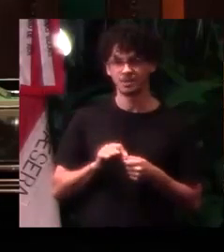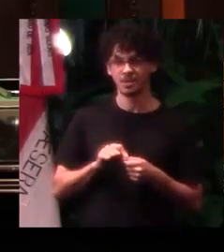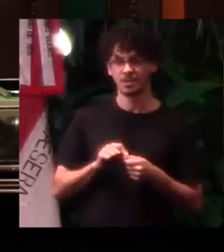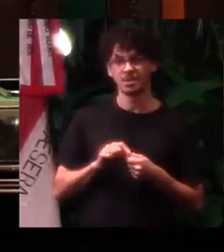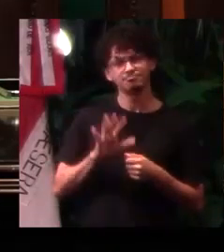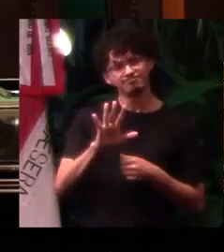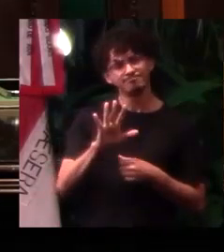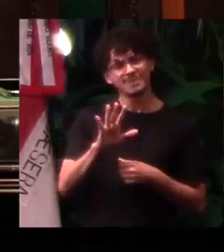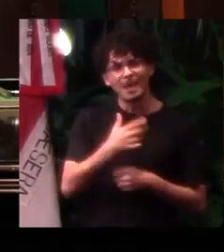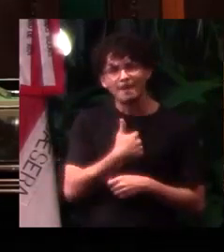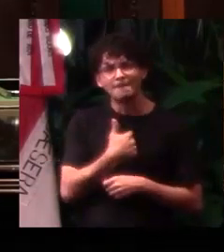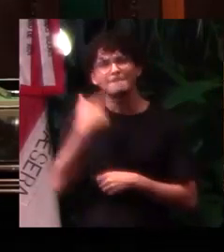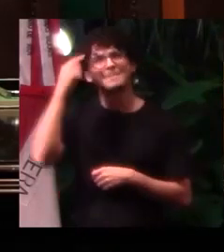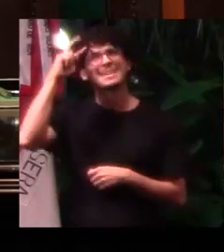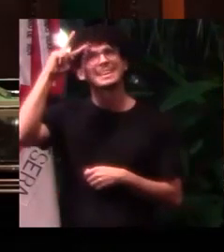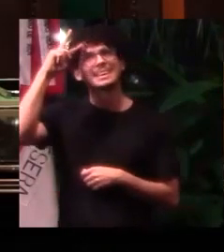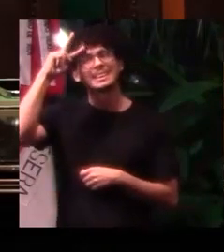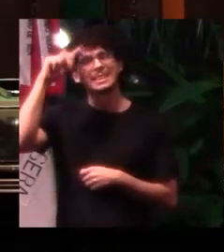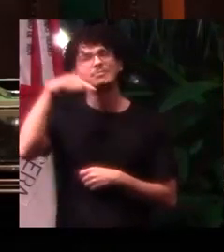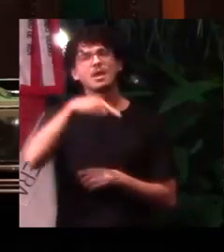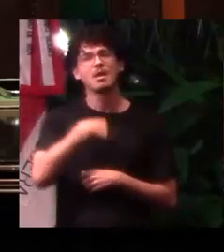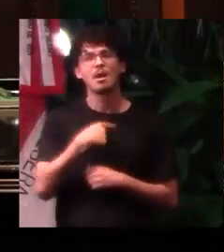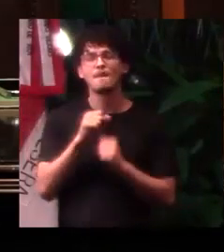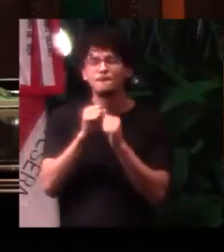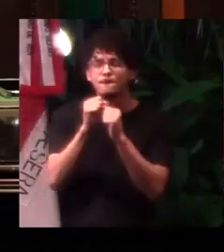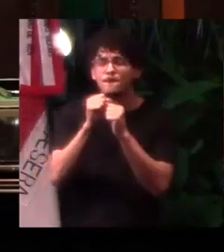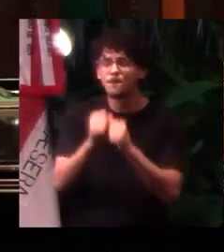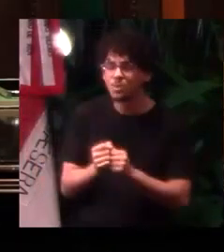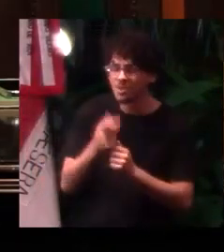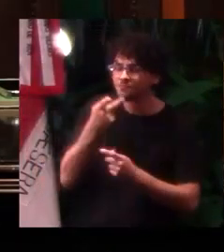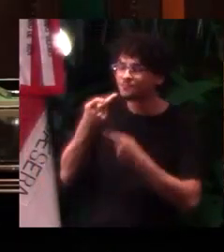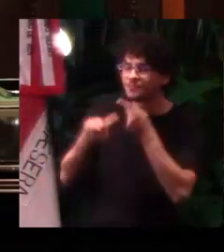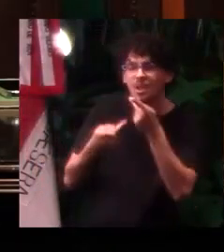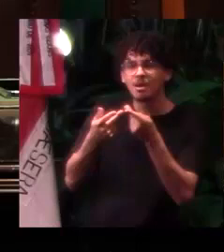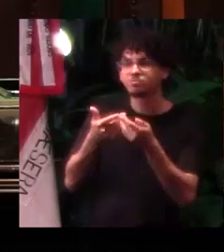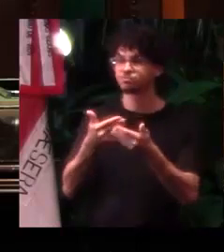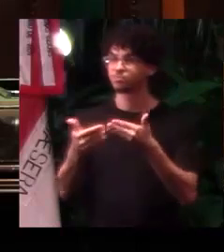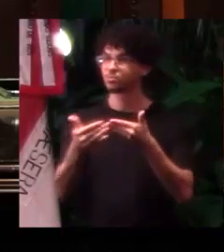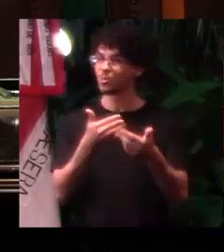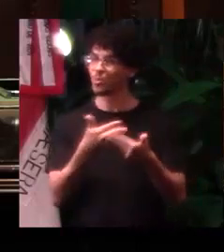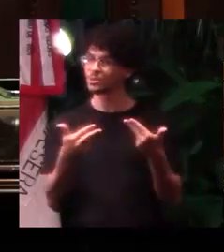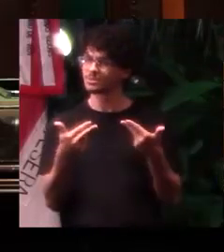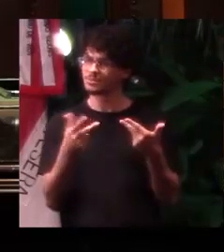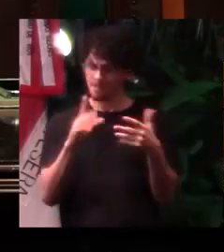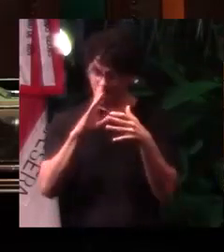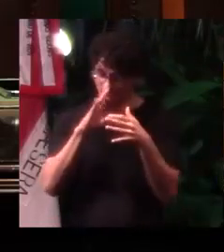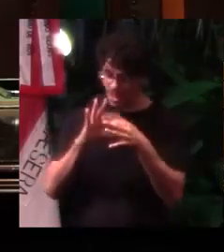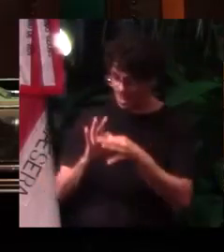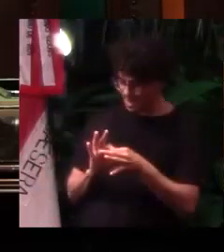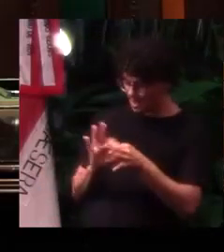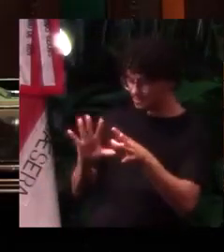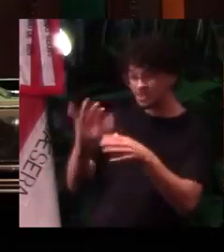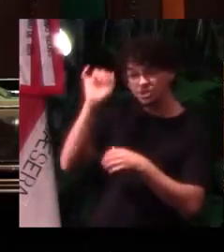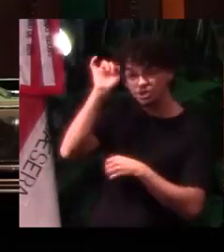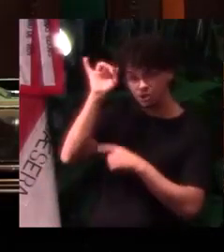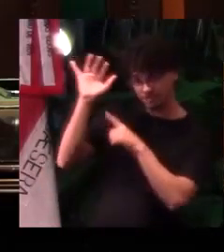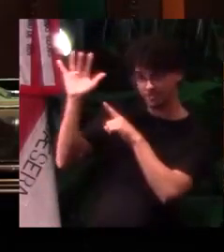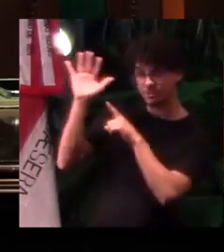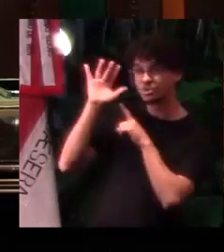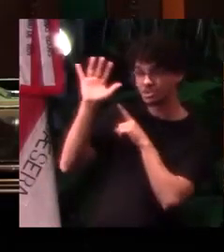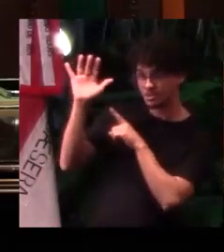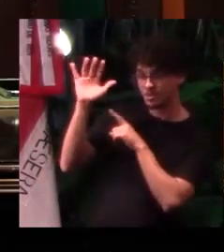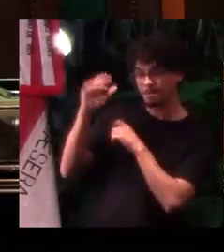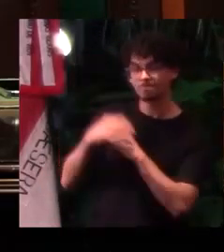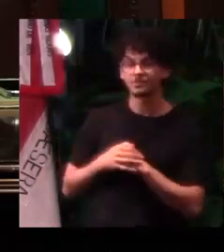exatamente esse poder dizer qualquer coisa, né, essa liberdade de imaginação. E que